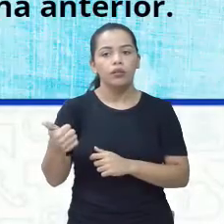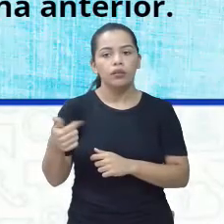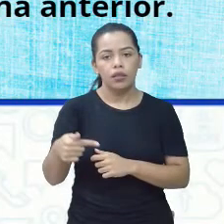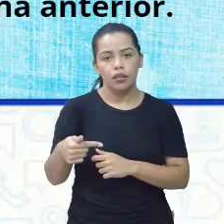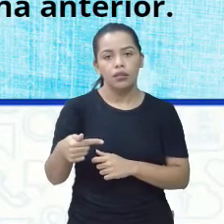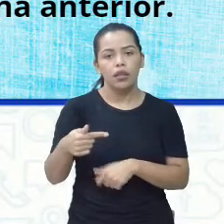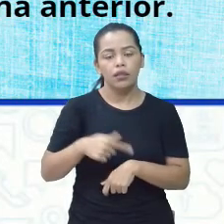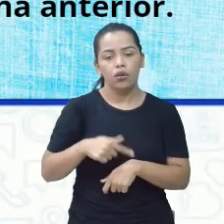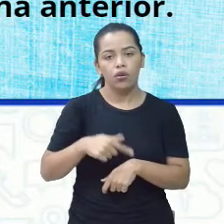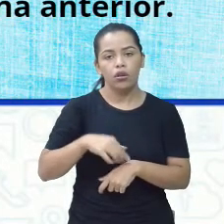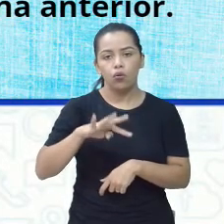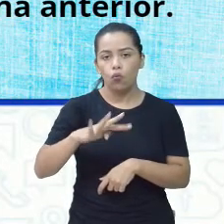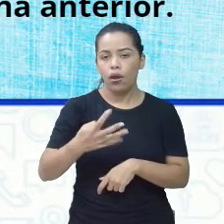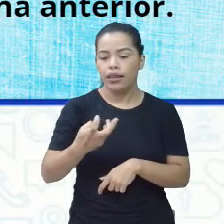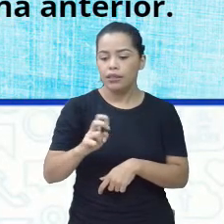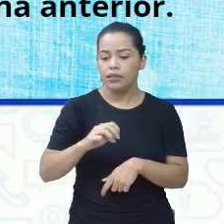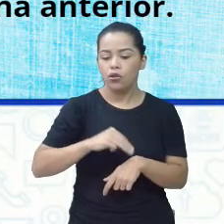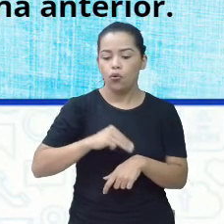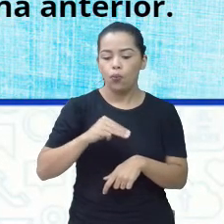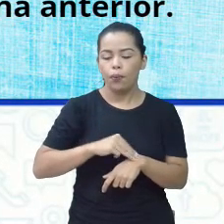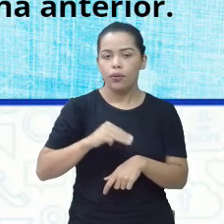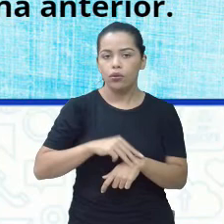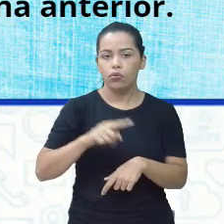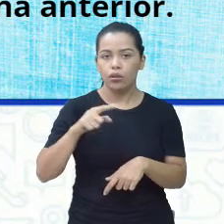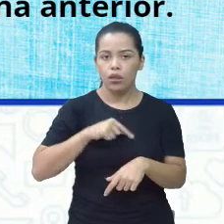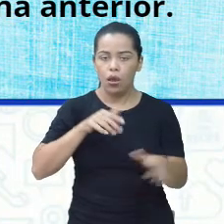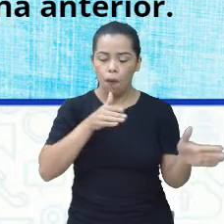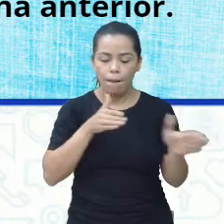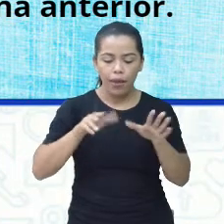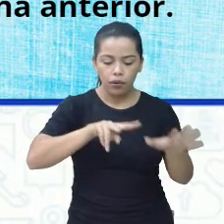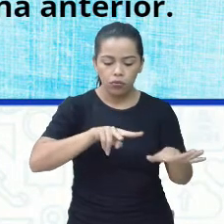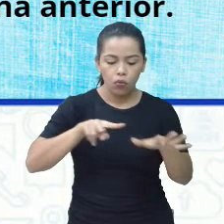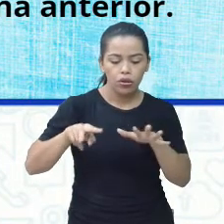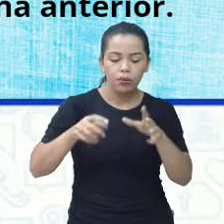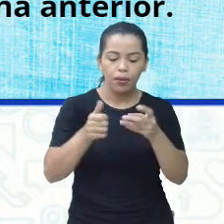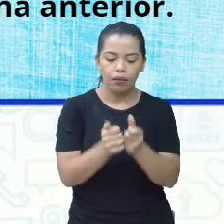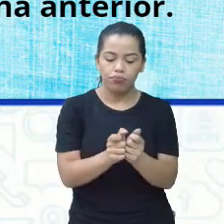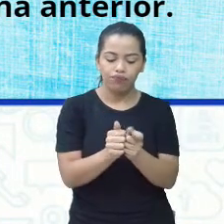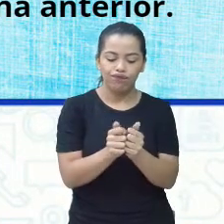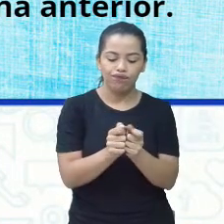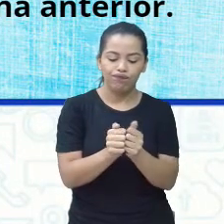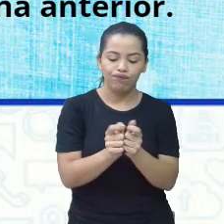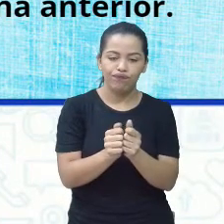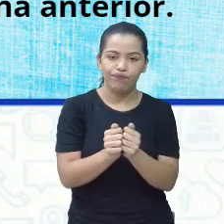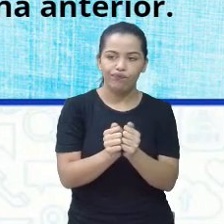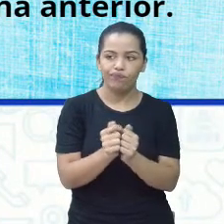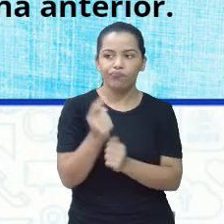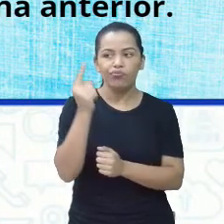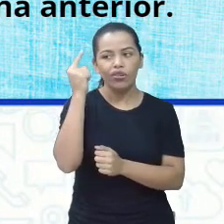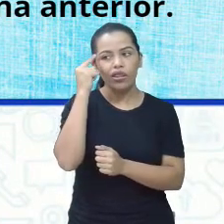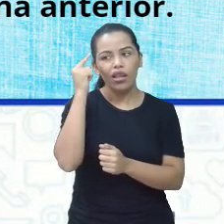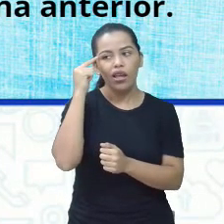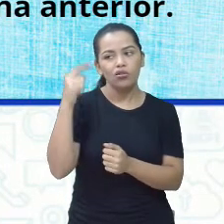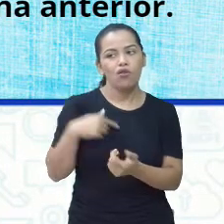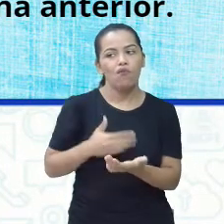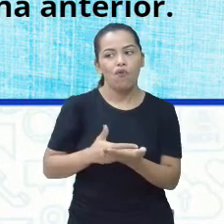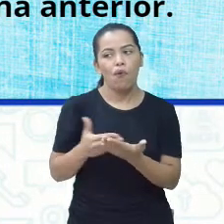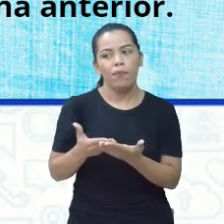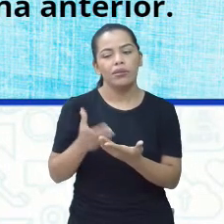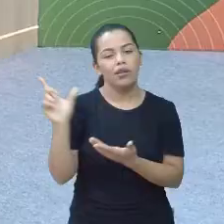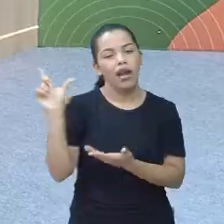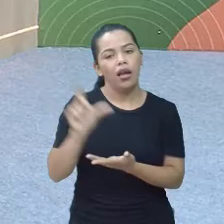horas e 45 minutos que eu passei durante uma semana conectada no celular. Acho que eu vou começar a reduzir isso aí,